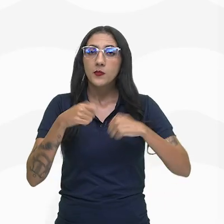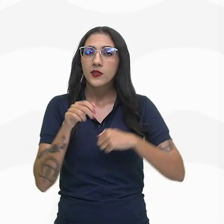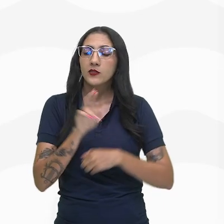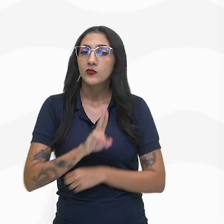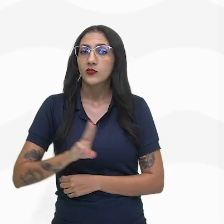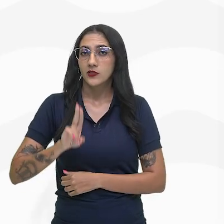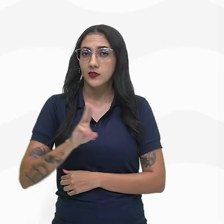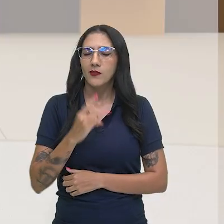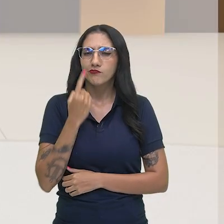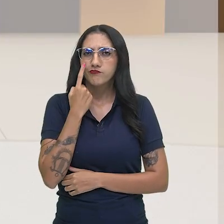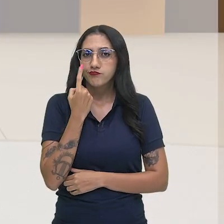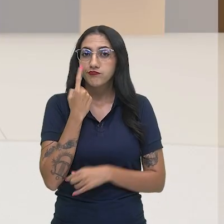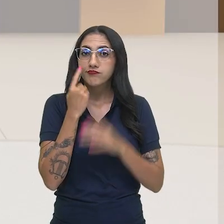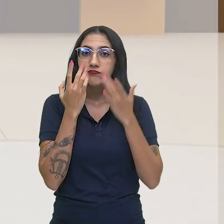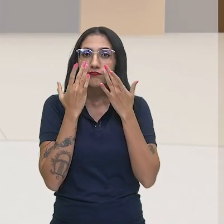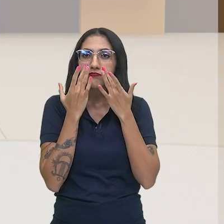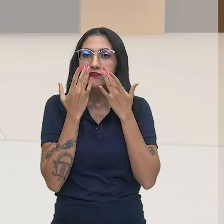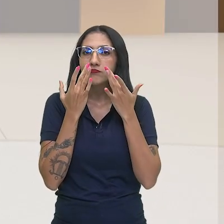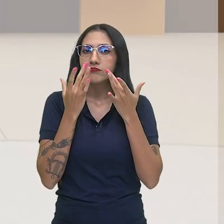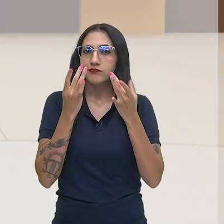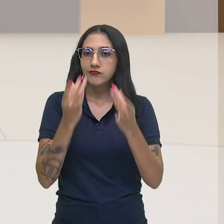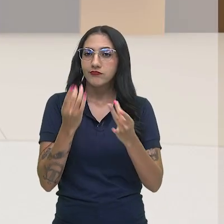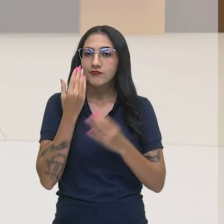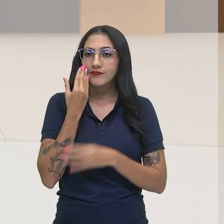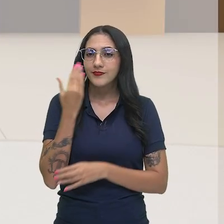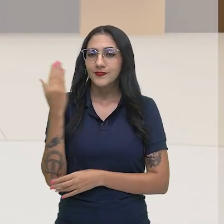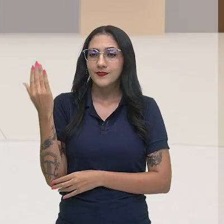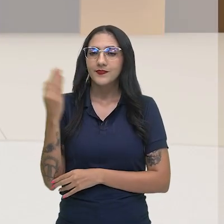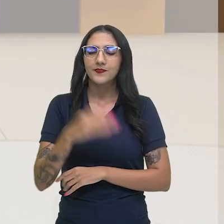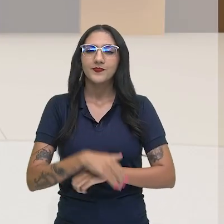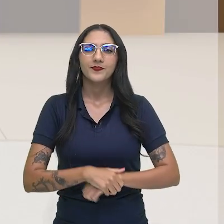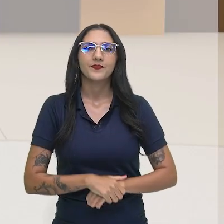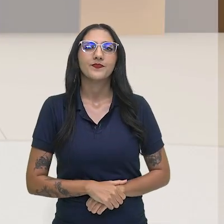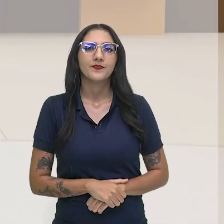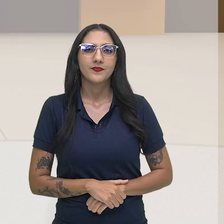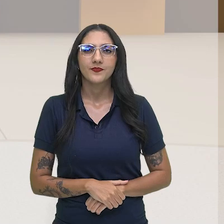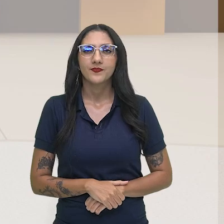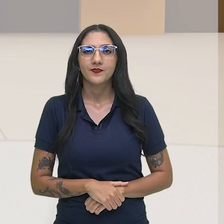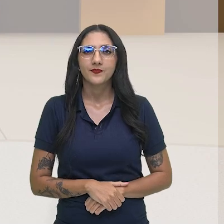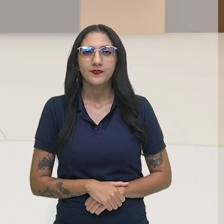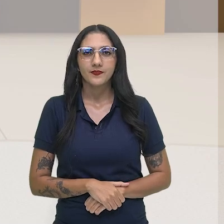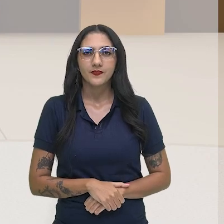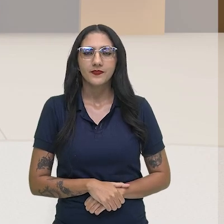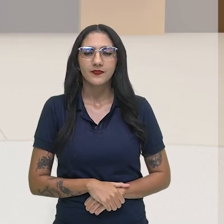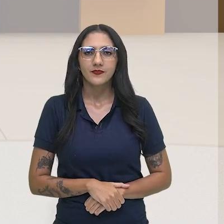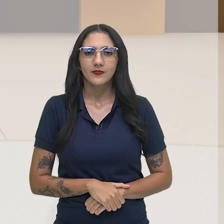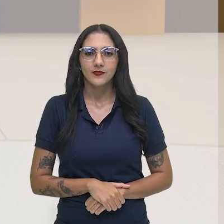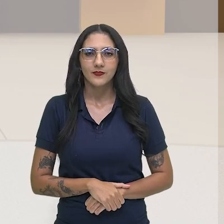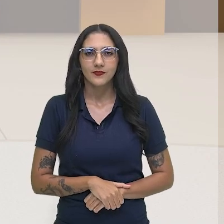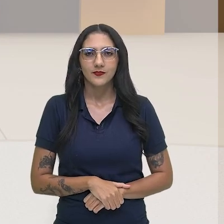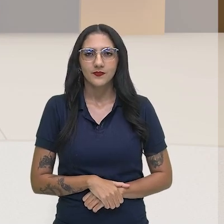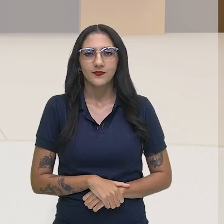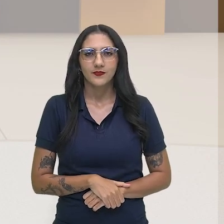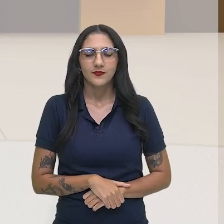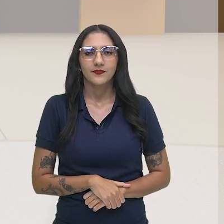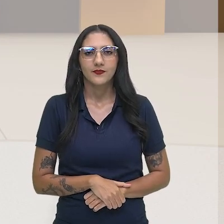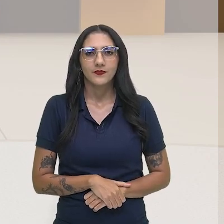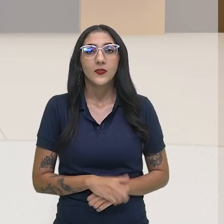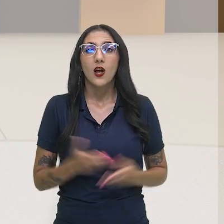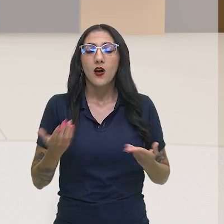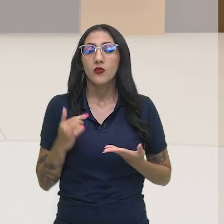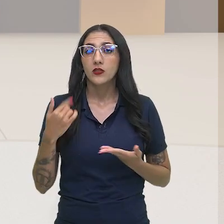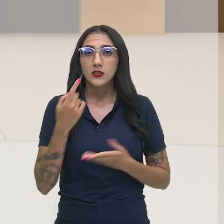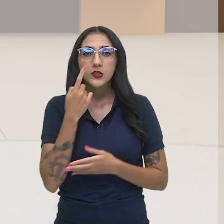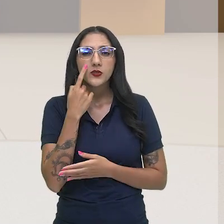matemática. Então, acompanhe aqui ao lado da professora Manuela. Observem aí. Então, a gente vai ver agora cada um